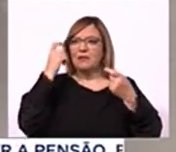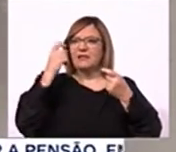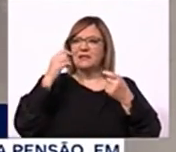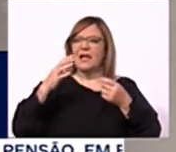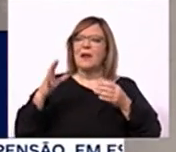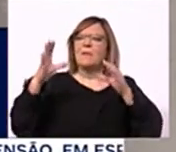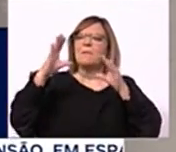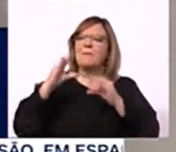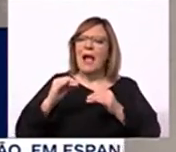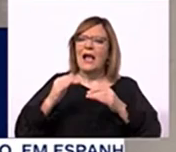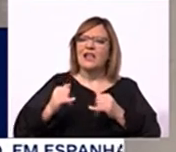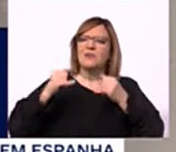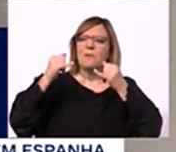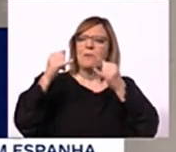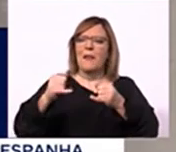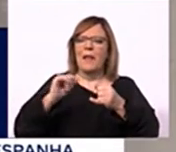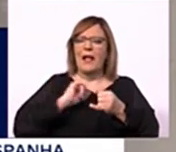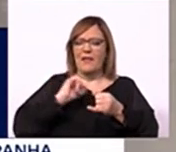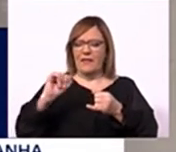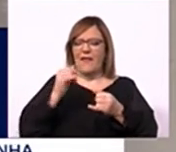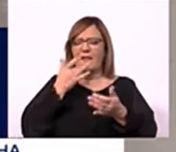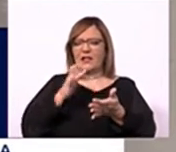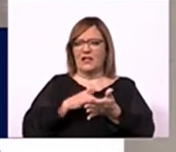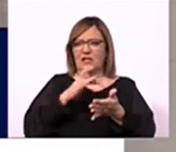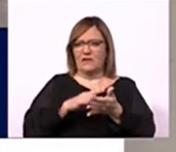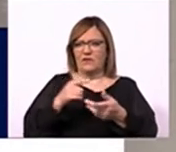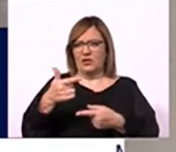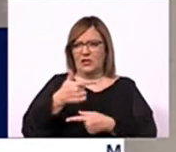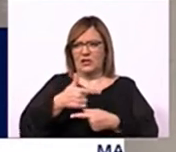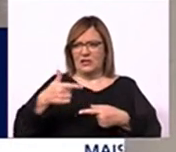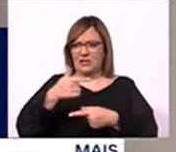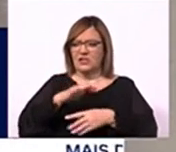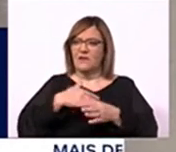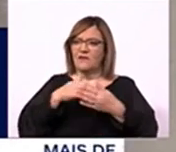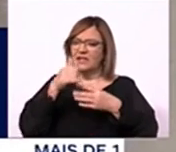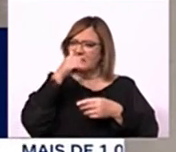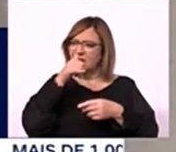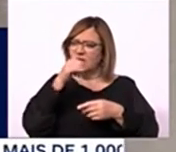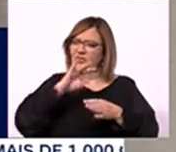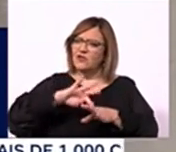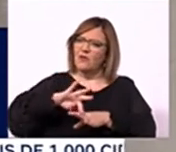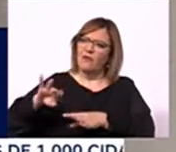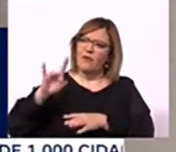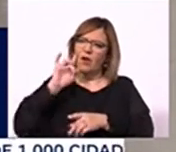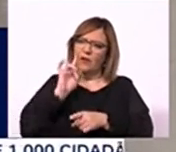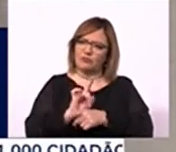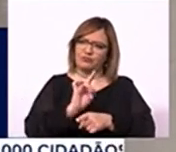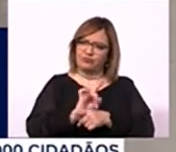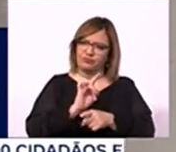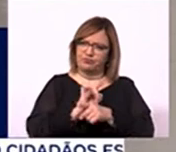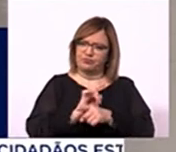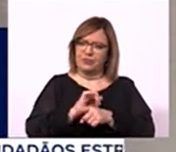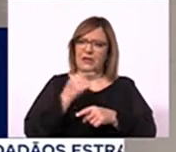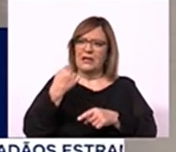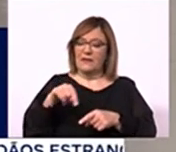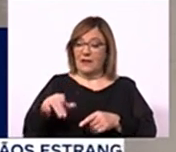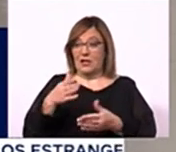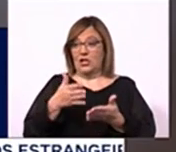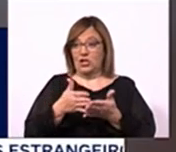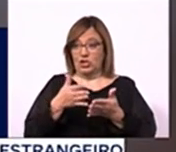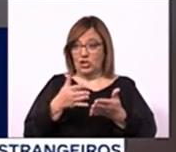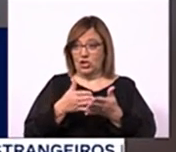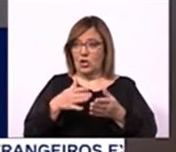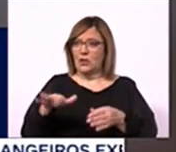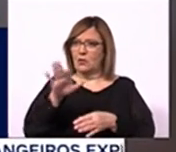de texto e tentarem fazer atividades um pouquinho fora do comum. E no âmbito do Clube das Ciências da Terra e do Espaço que temos na escola, também é um